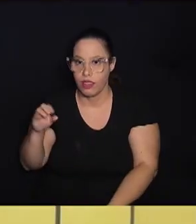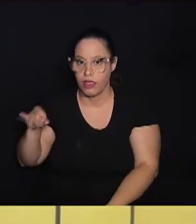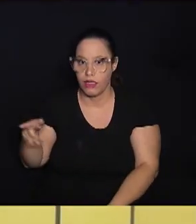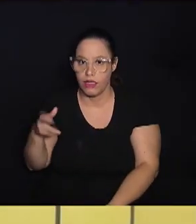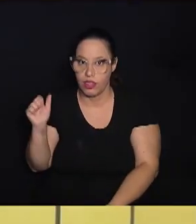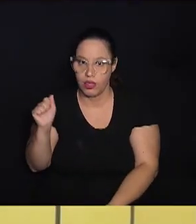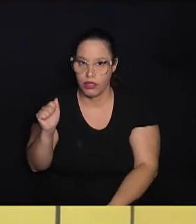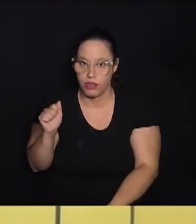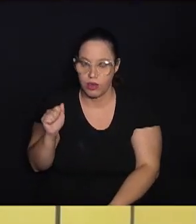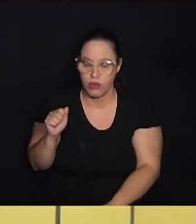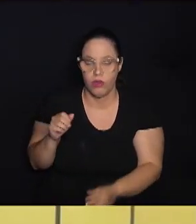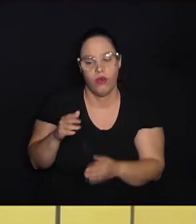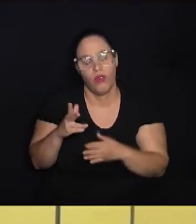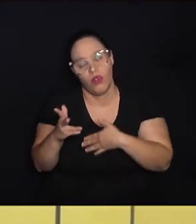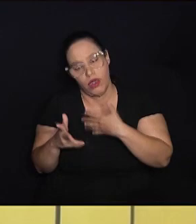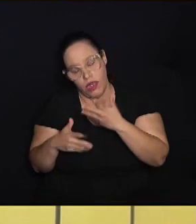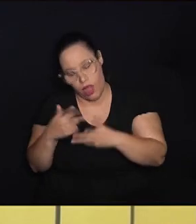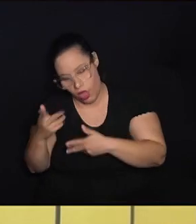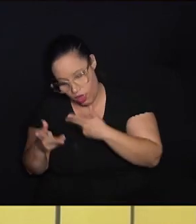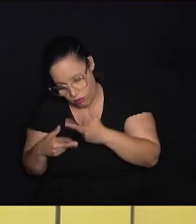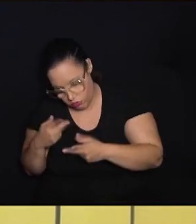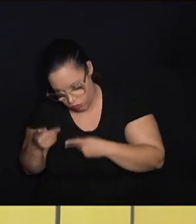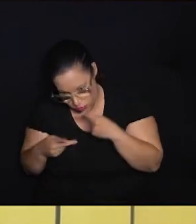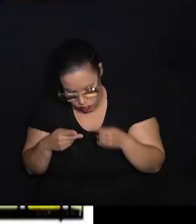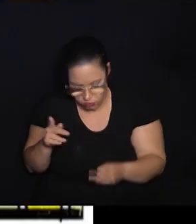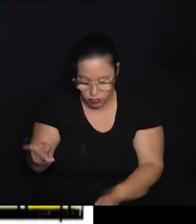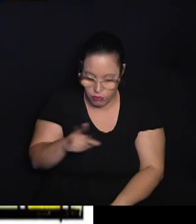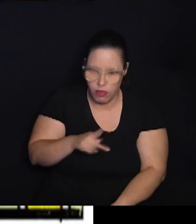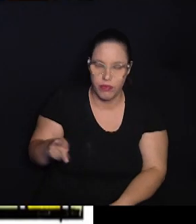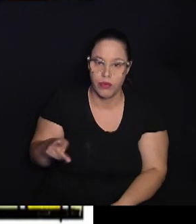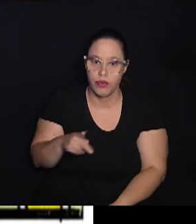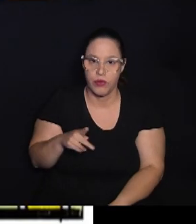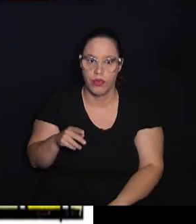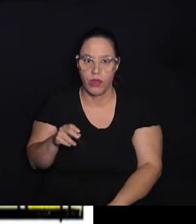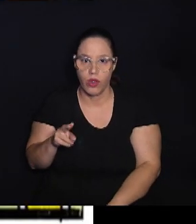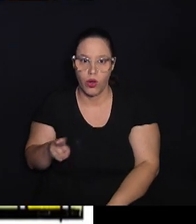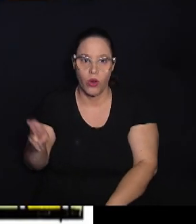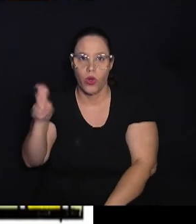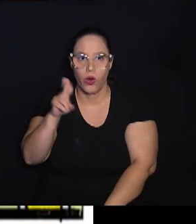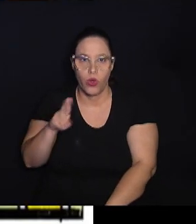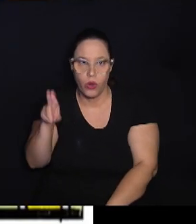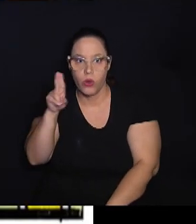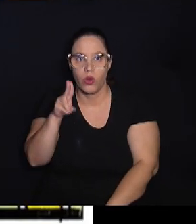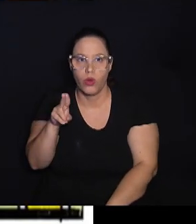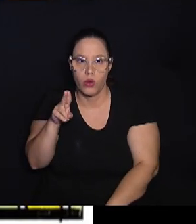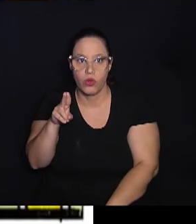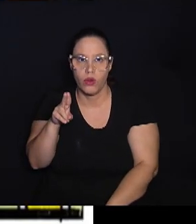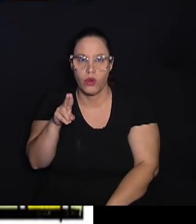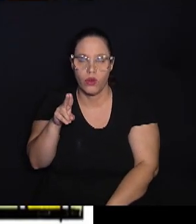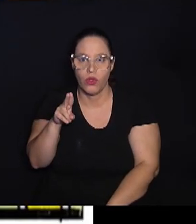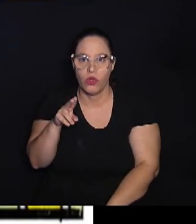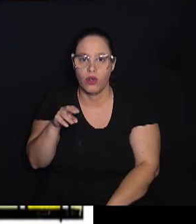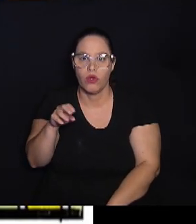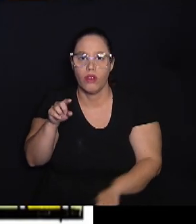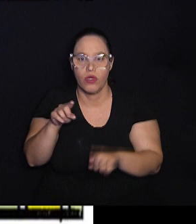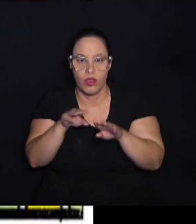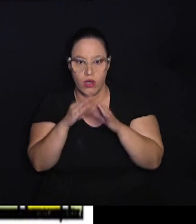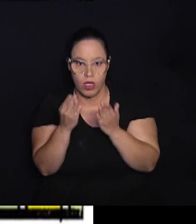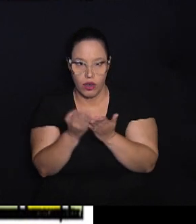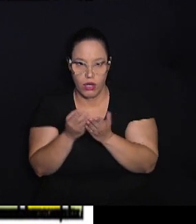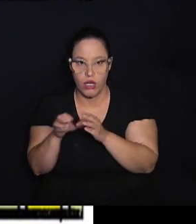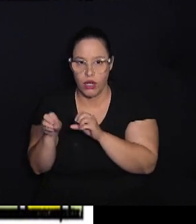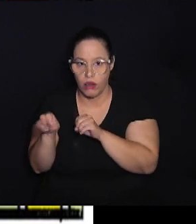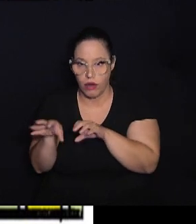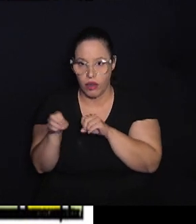eu fazia muitas palestras para professor né eu trabalhava com essa coisa de usar quadrinho para educação e E aí os professores Nossa